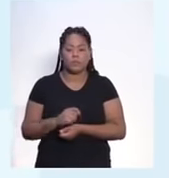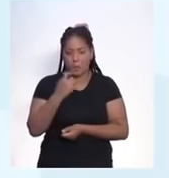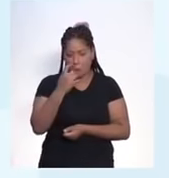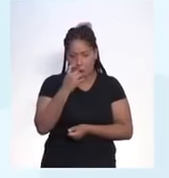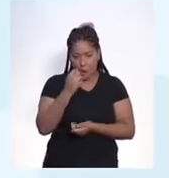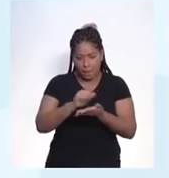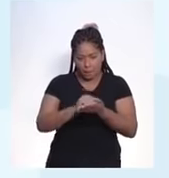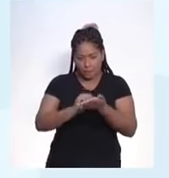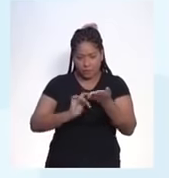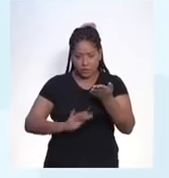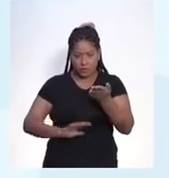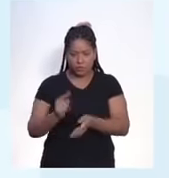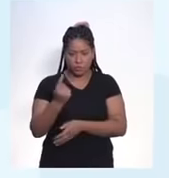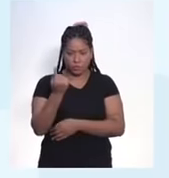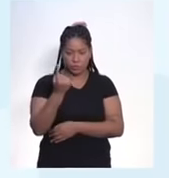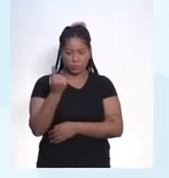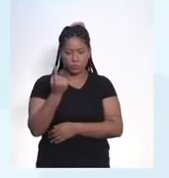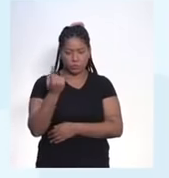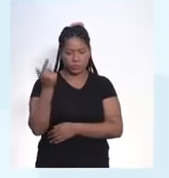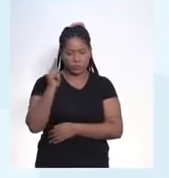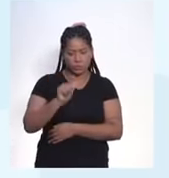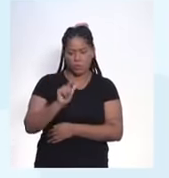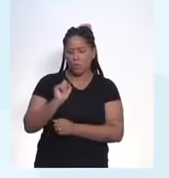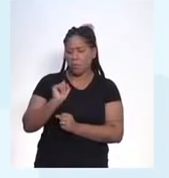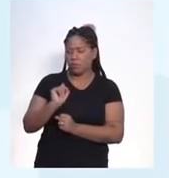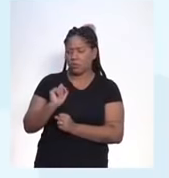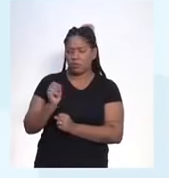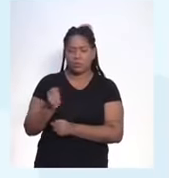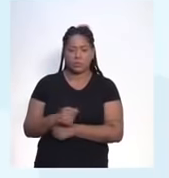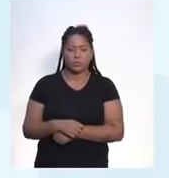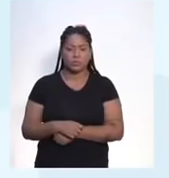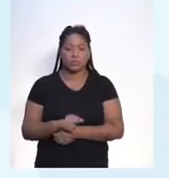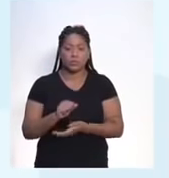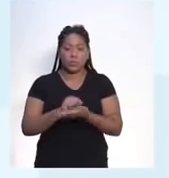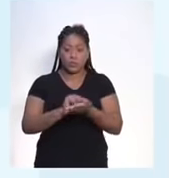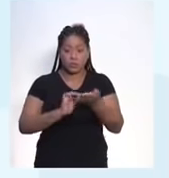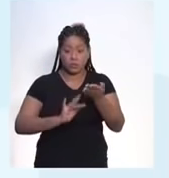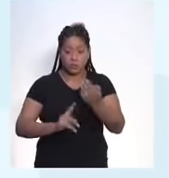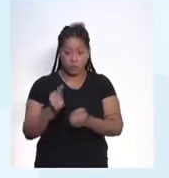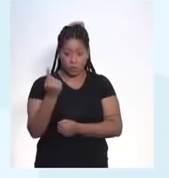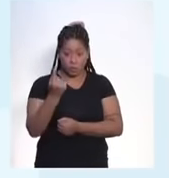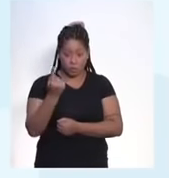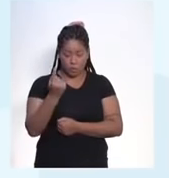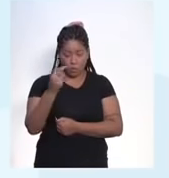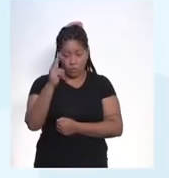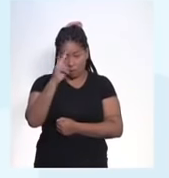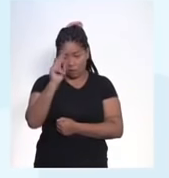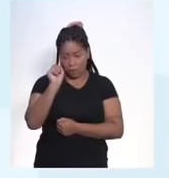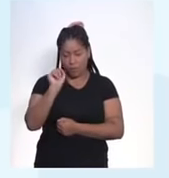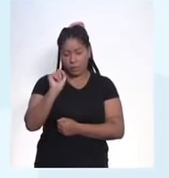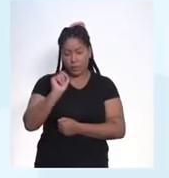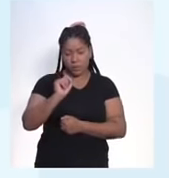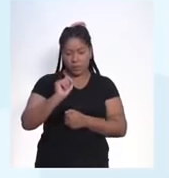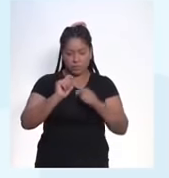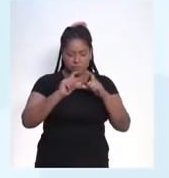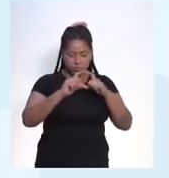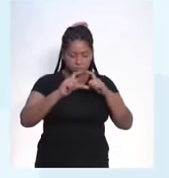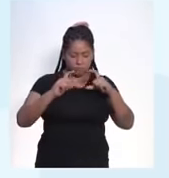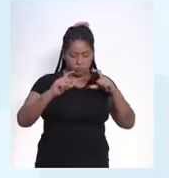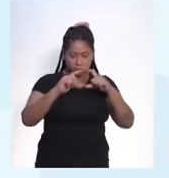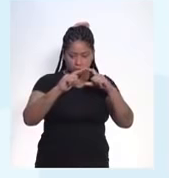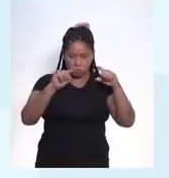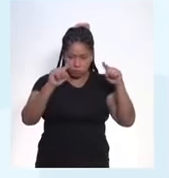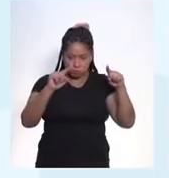Exercício no um pode pá natelinha por favor diretor nesse exercício um aí eu quero relembrar movimentação porque